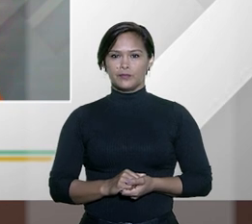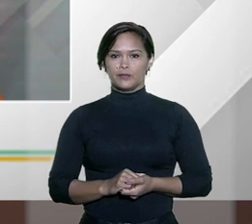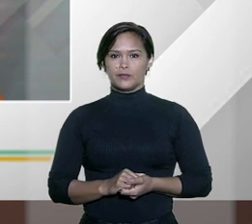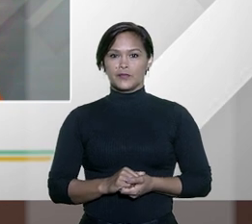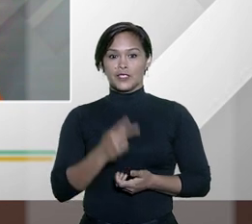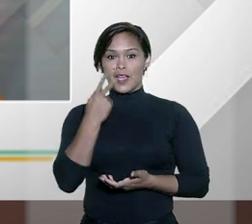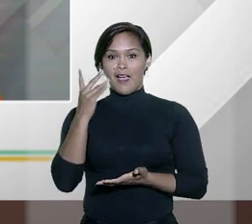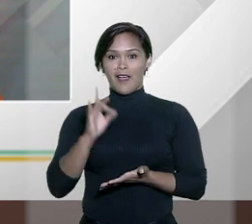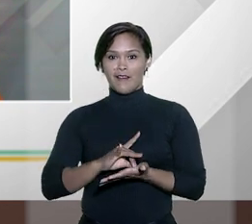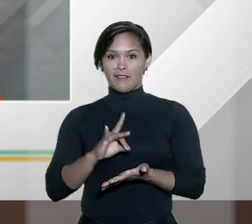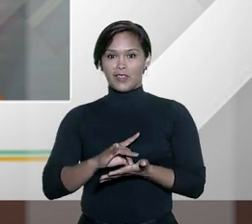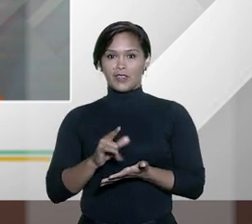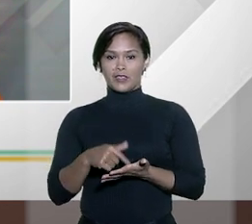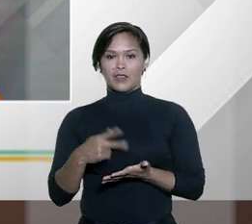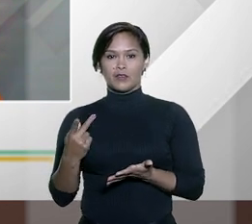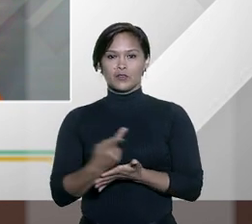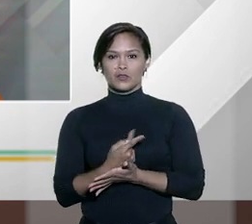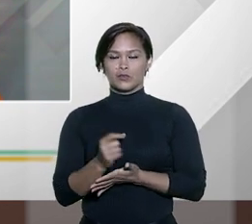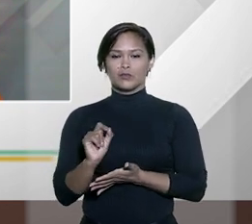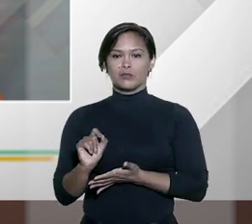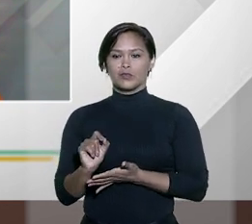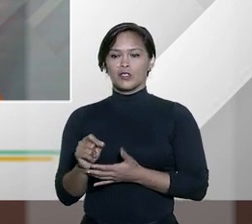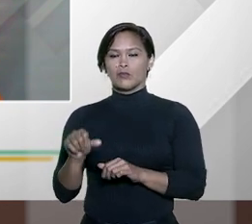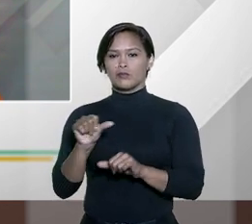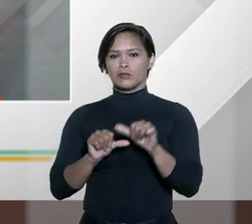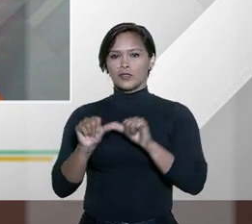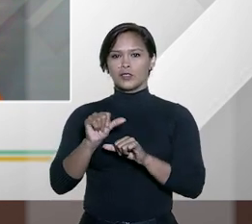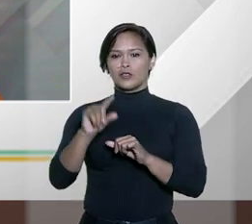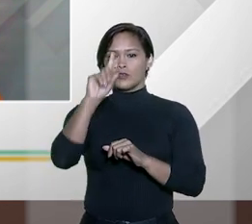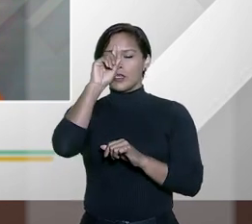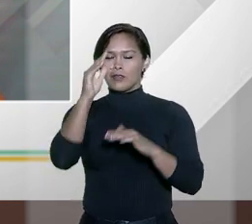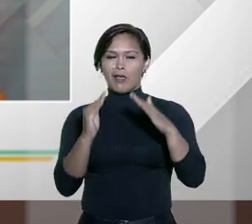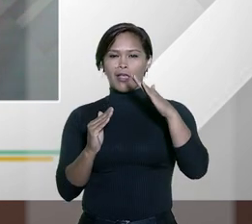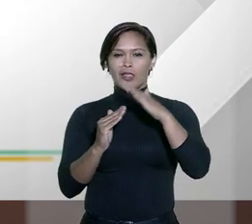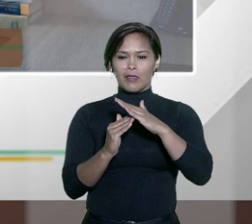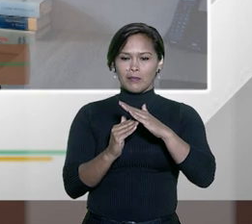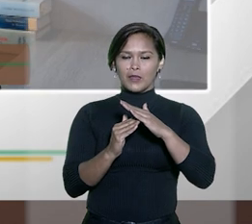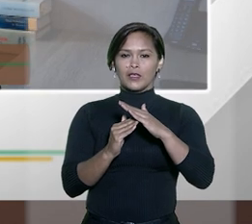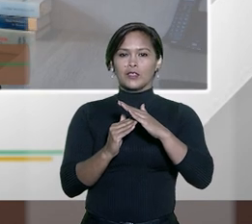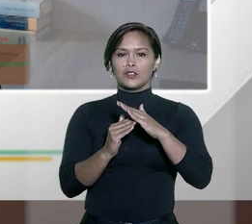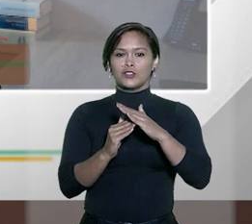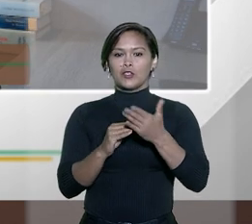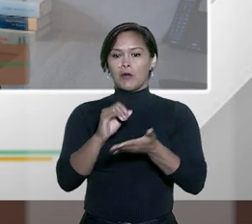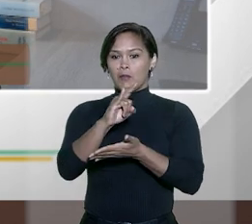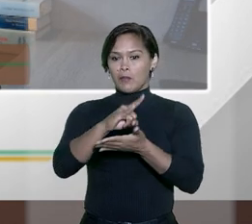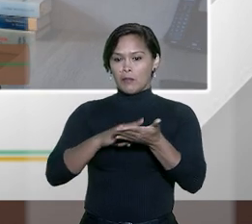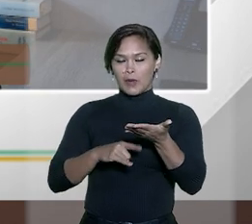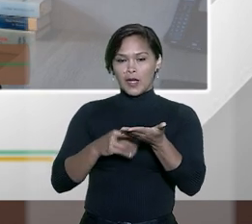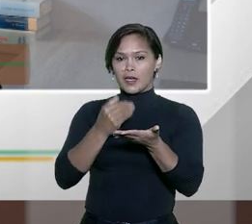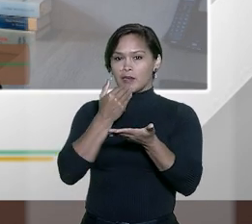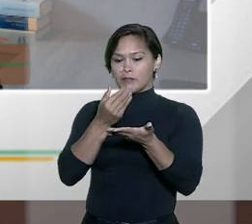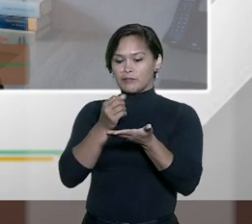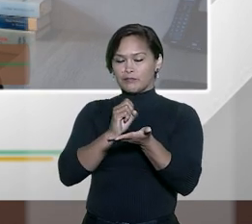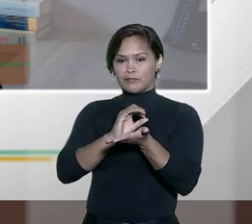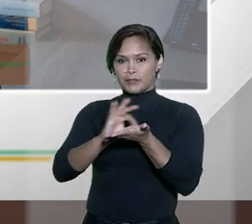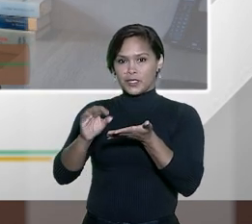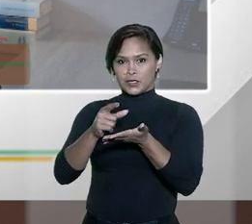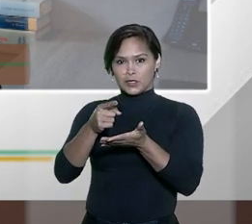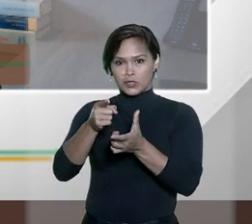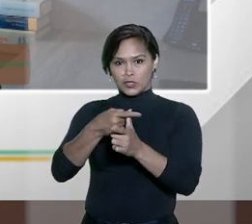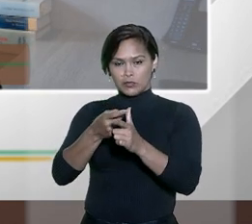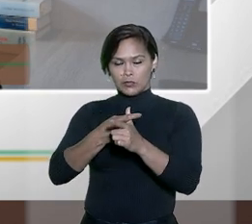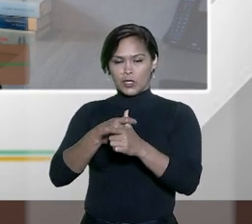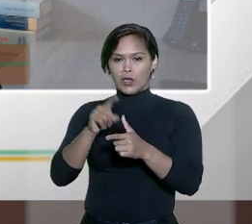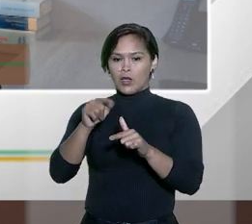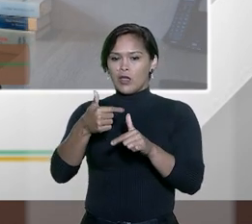A bem da verdade, houve a alteração na data limite para expedir o precatório, né? Não